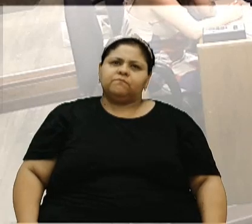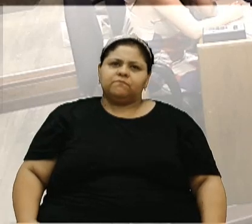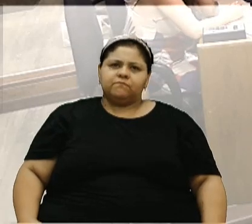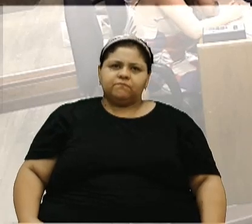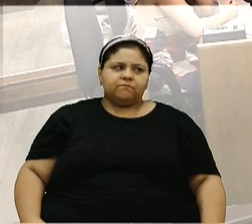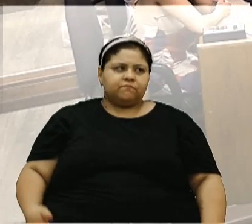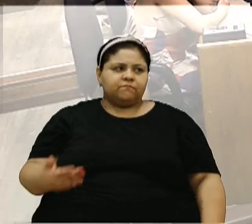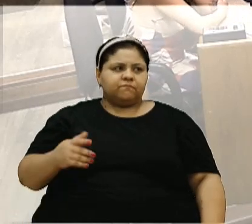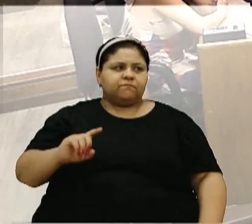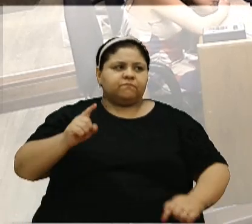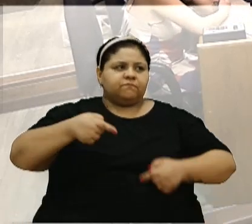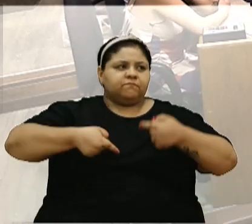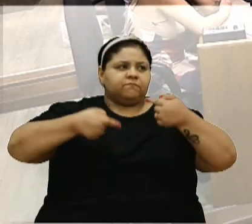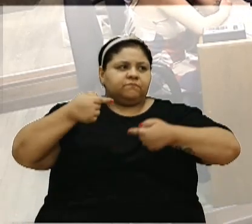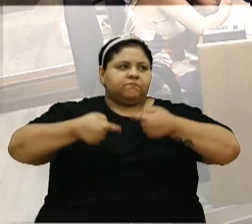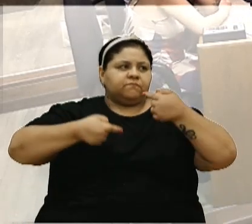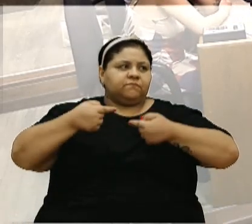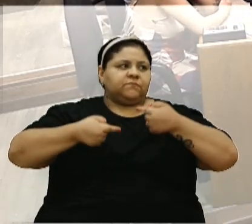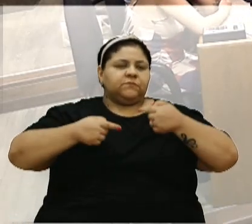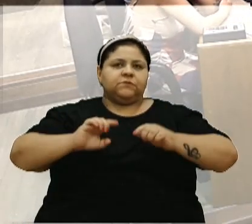Obrigada, vereador. Em discussão.